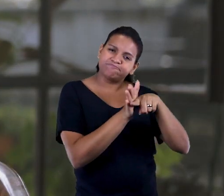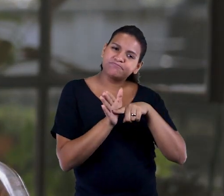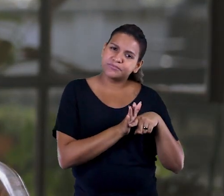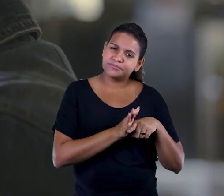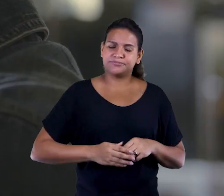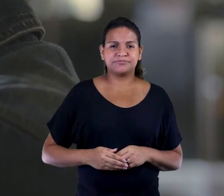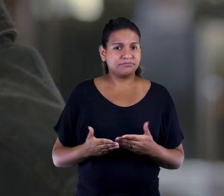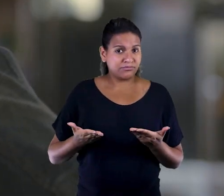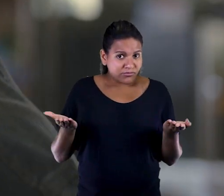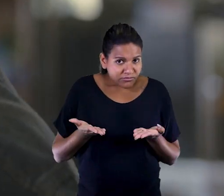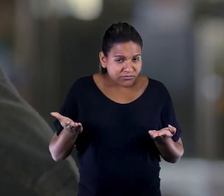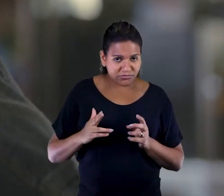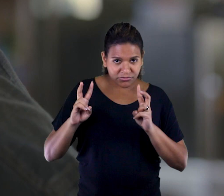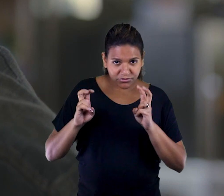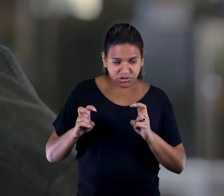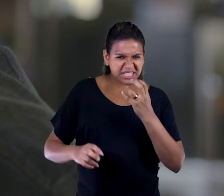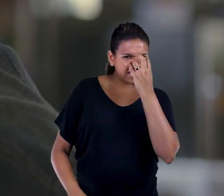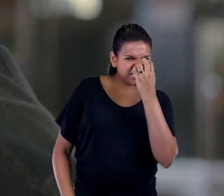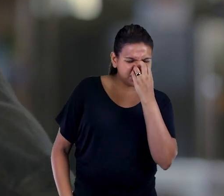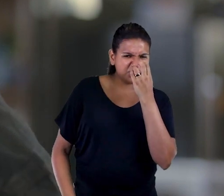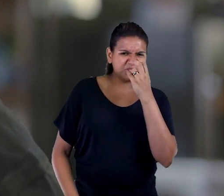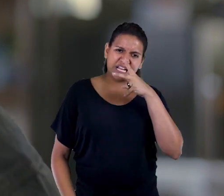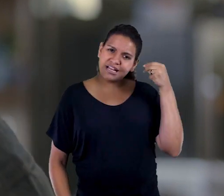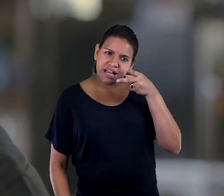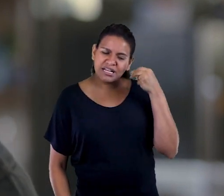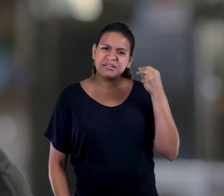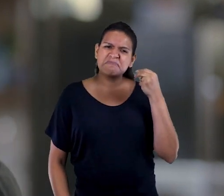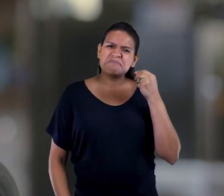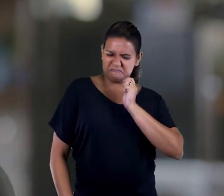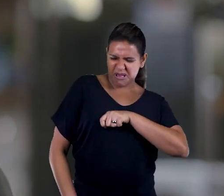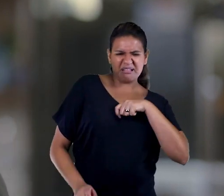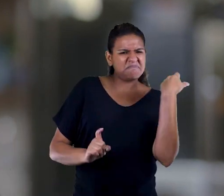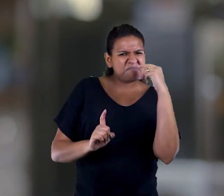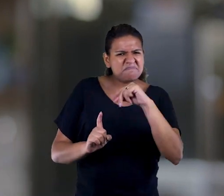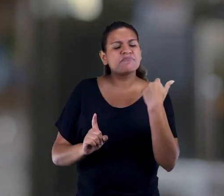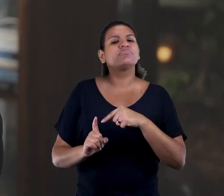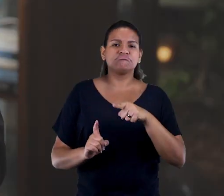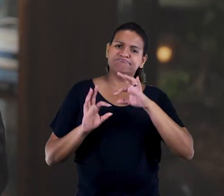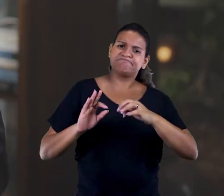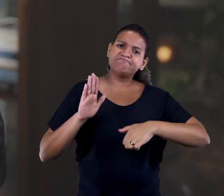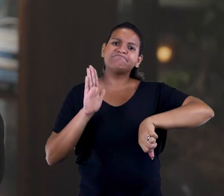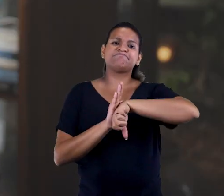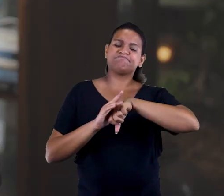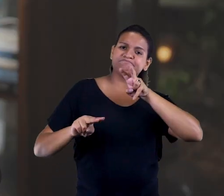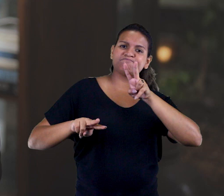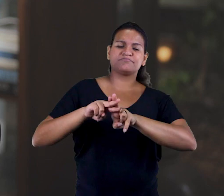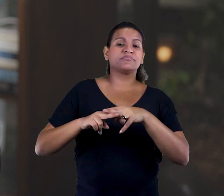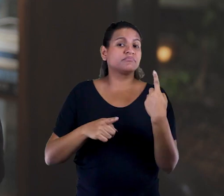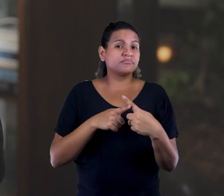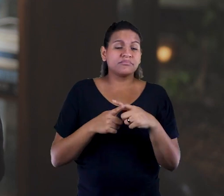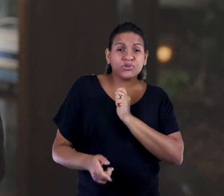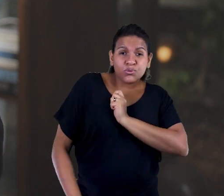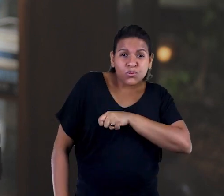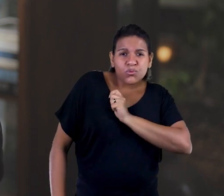a investigação. Então, falar de cães e gatos hoje é falar que maltratar cães e gatos é cadeia, é crime. Sempre foi crime,